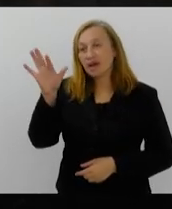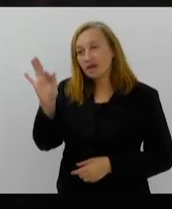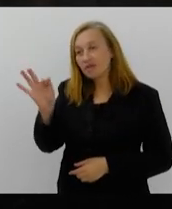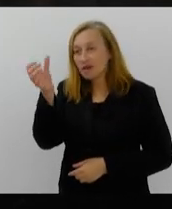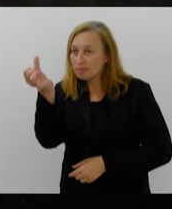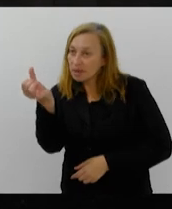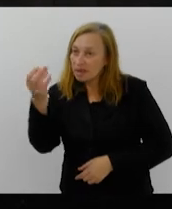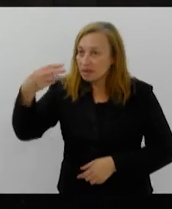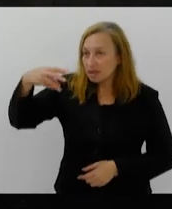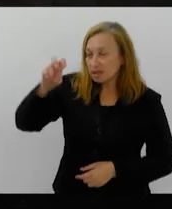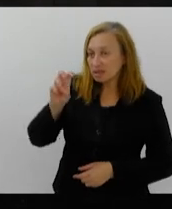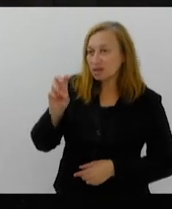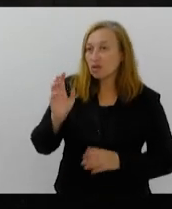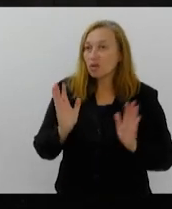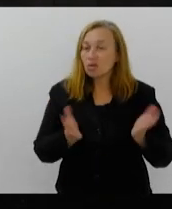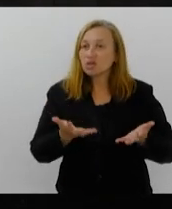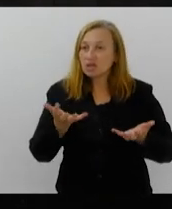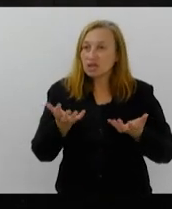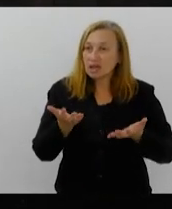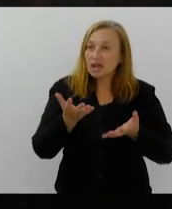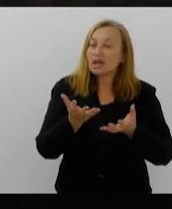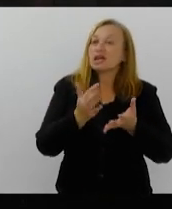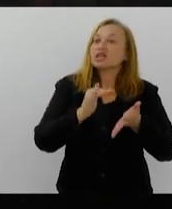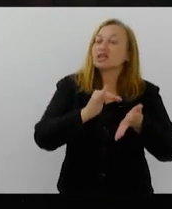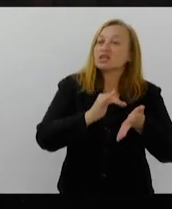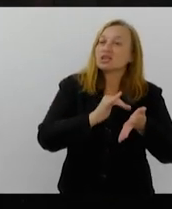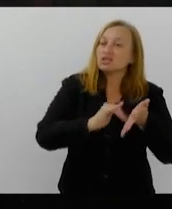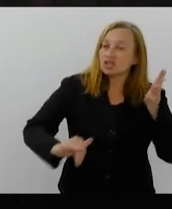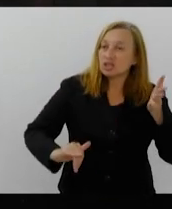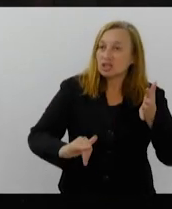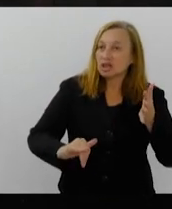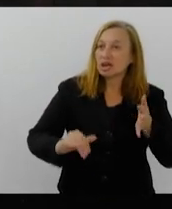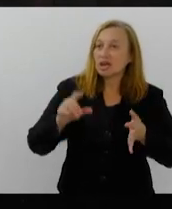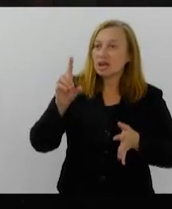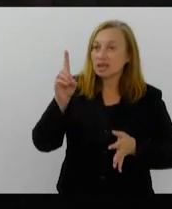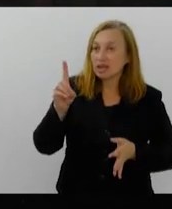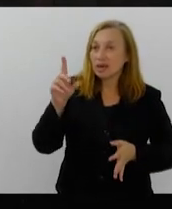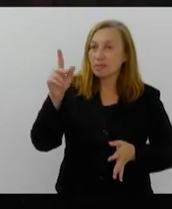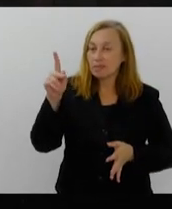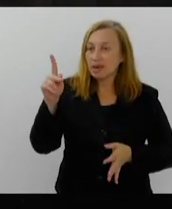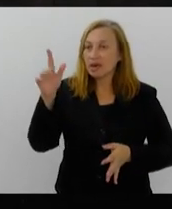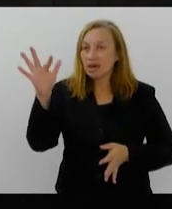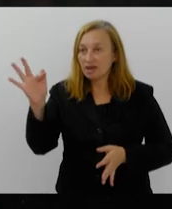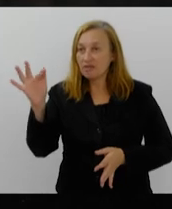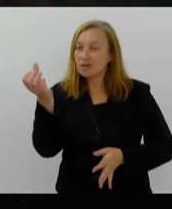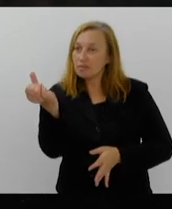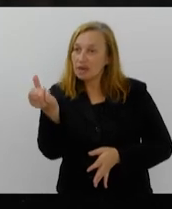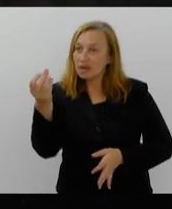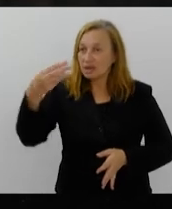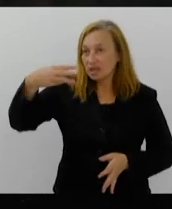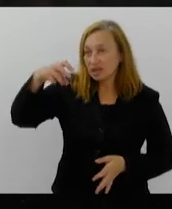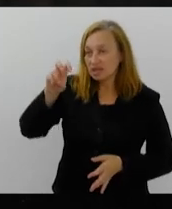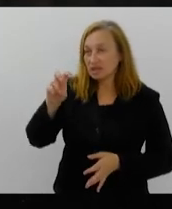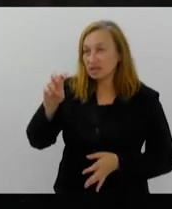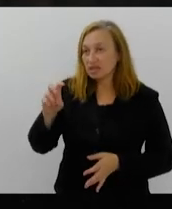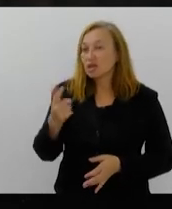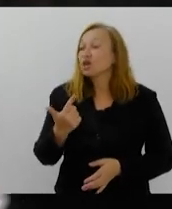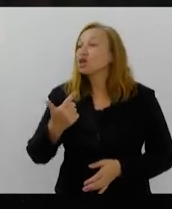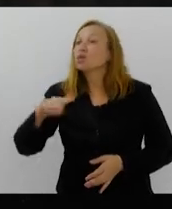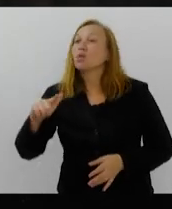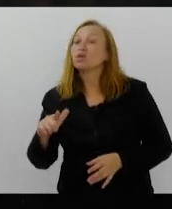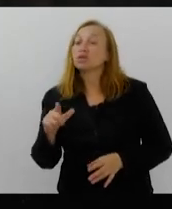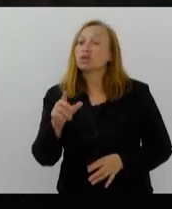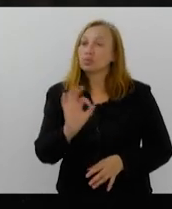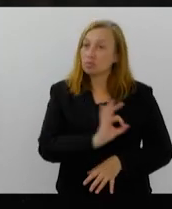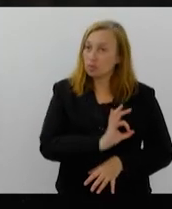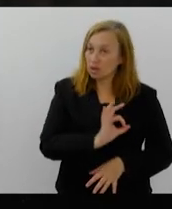porque aqueles hoje que querem derrubar a DPF 635, eu chamo para um debate honesto. Que outra política, né, que